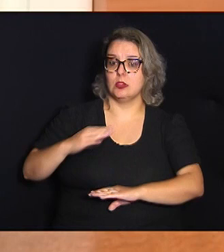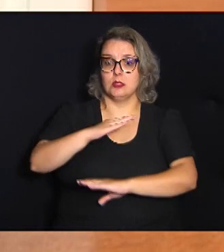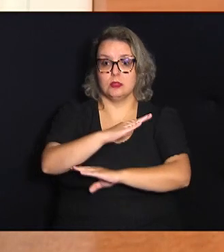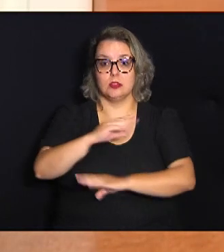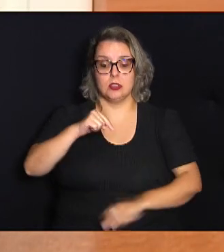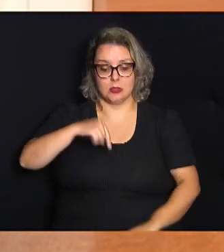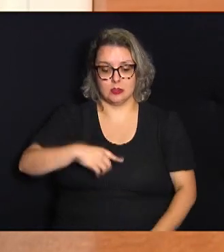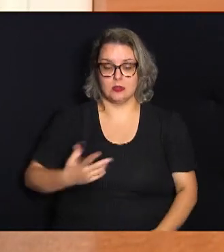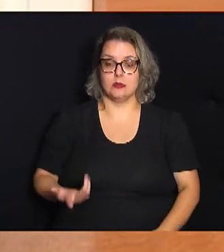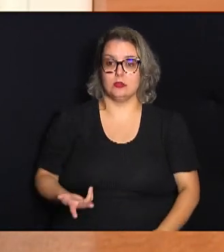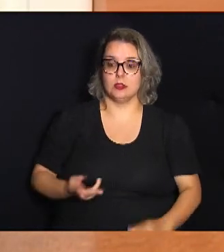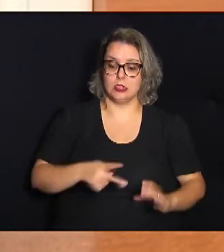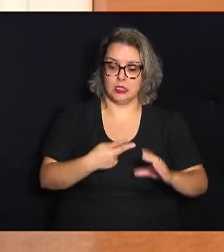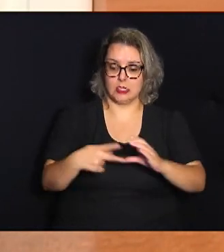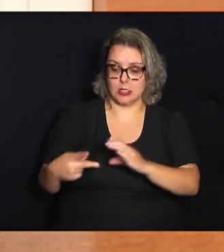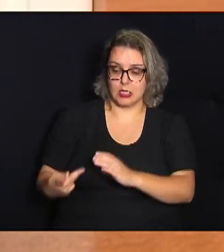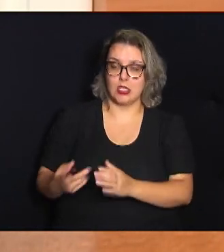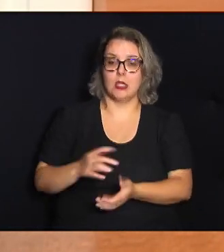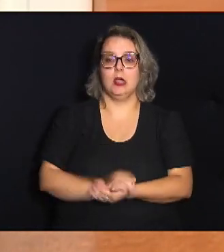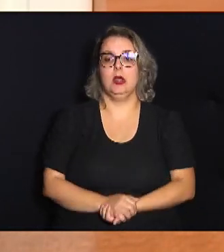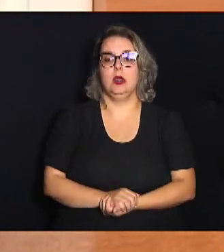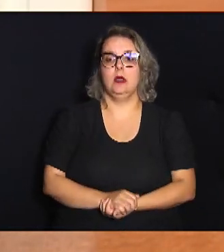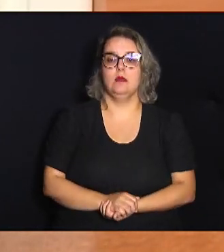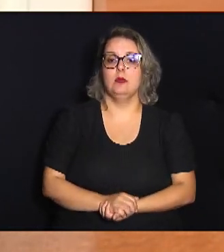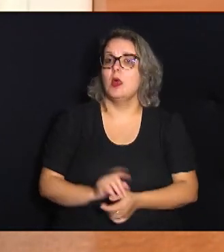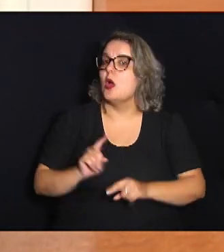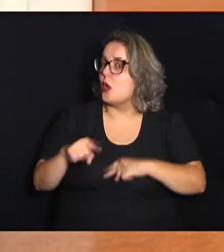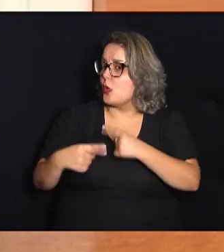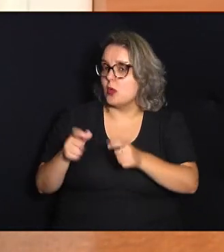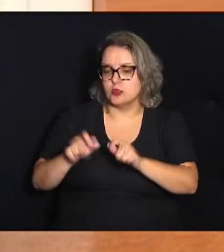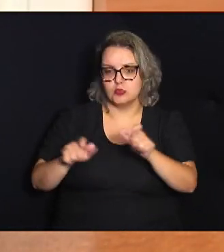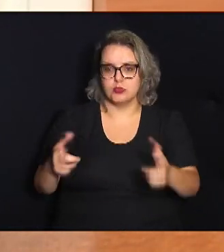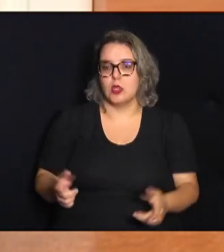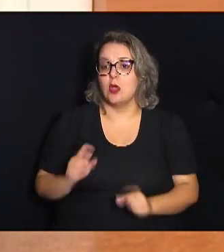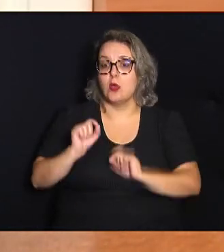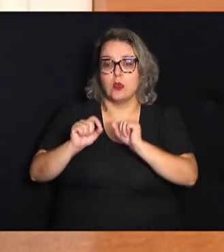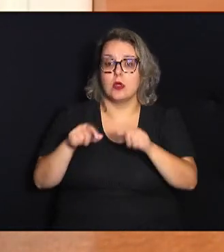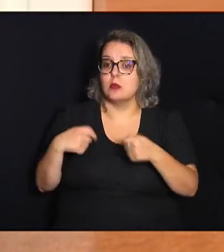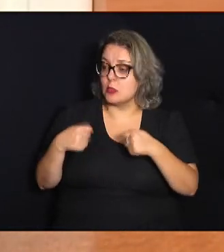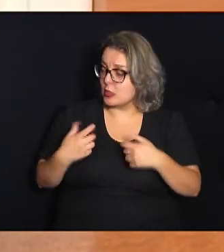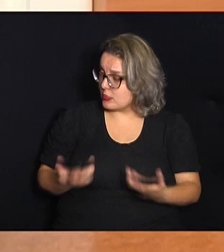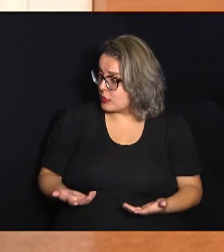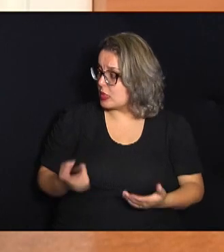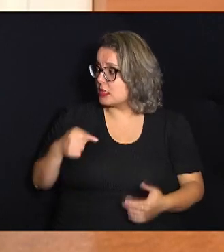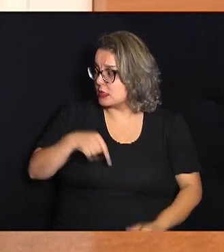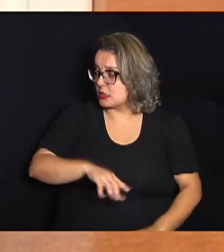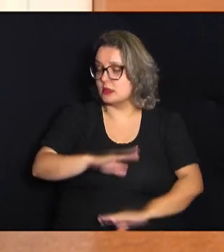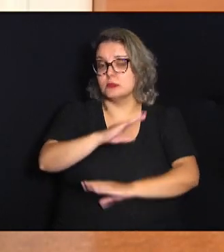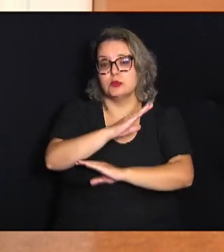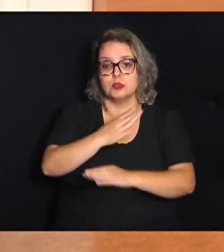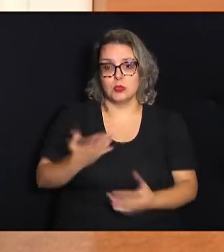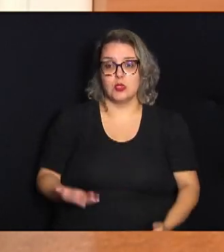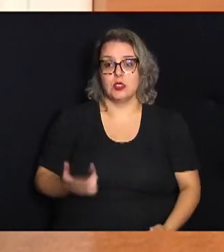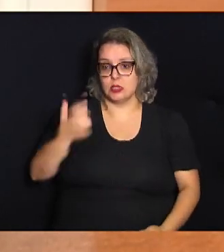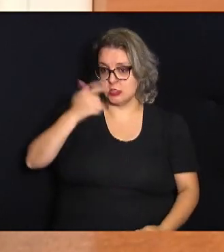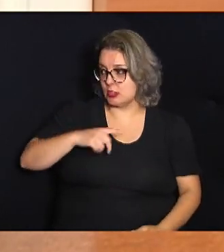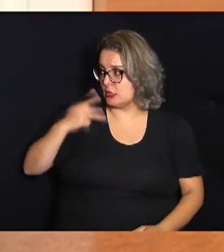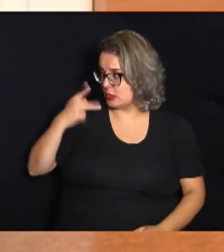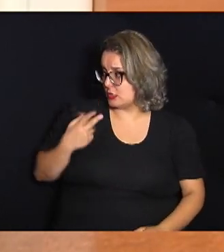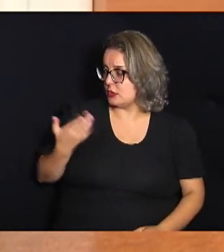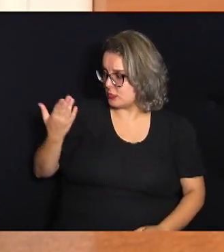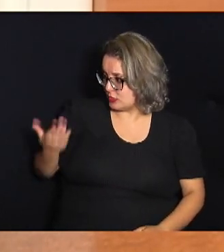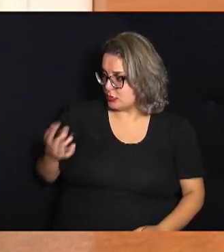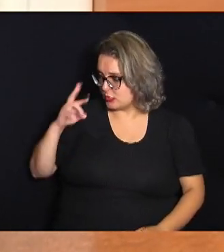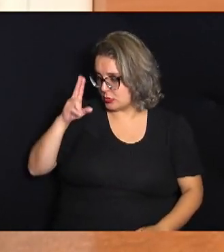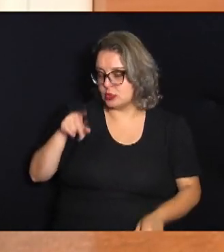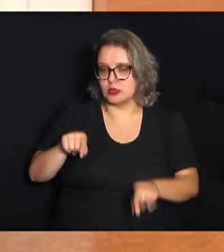casa, trazer outras pessoas, o que precisar através dessa casa aqui, através desse vereador, o senhor